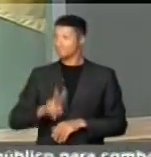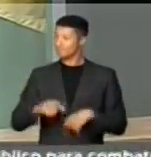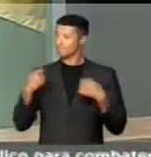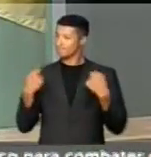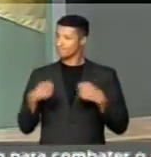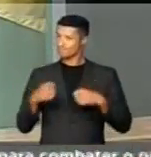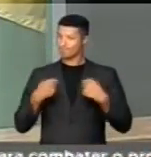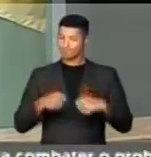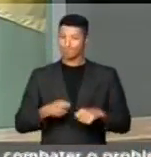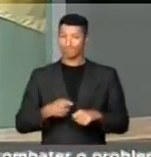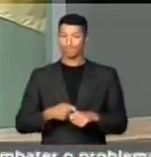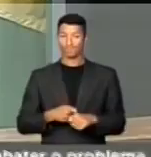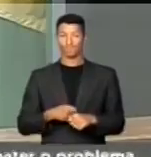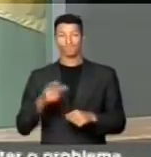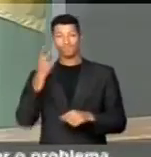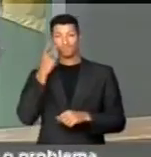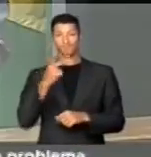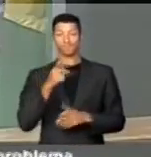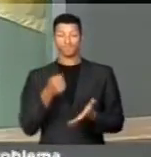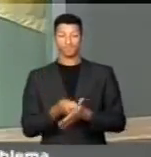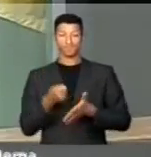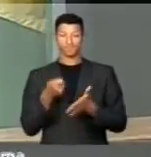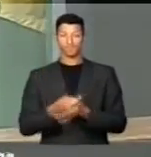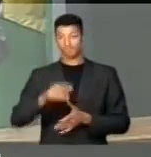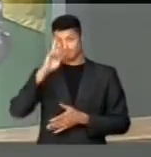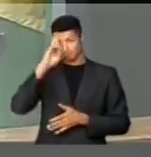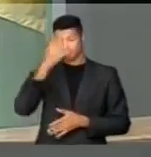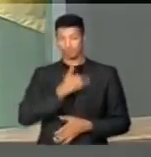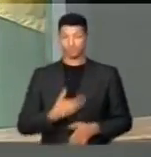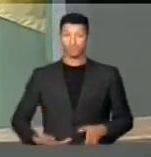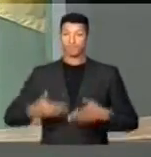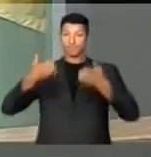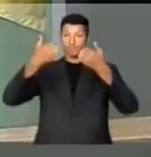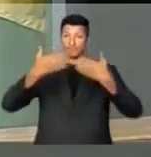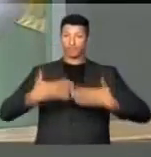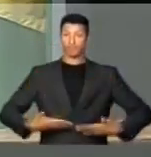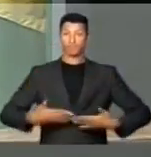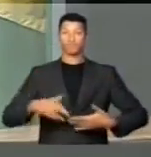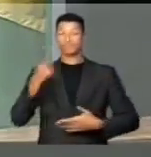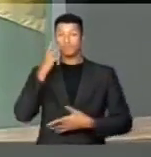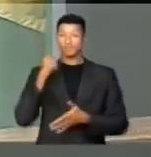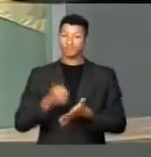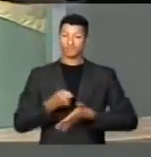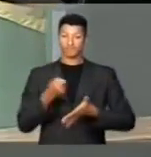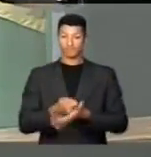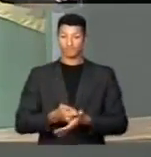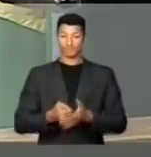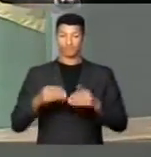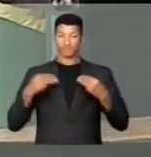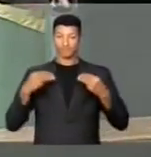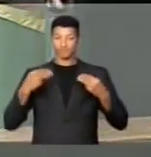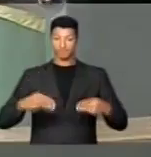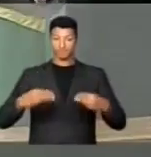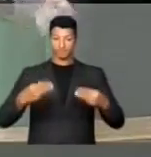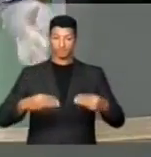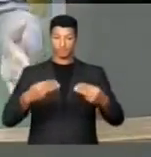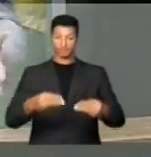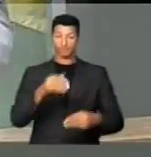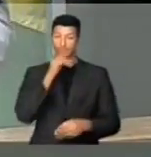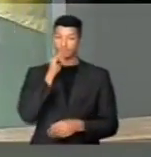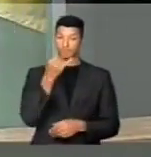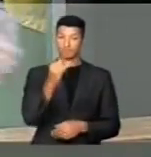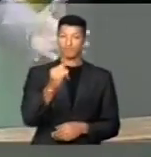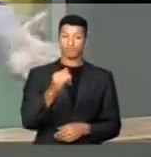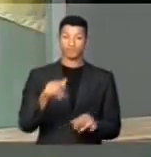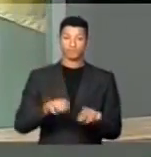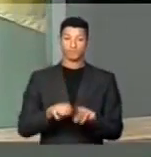forem necessárias para cobrar do líder do governo uma explicação, para cobrar do Ministério de Minas e